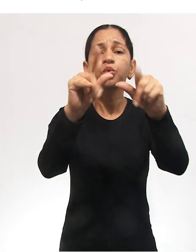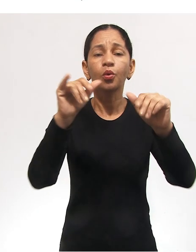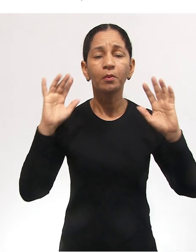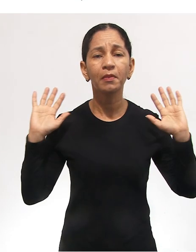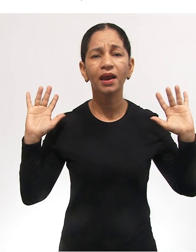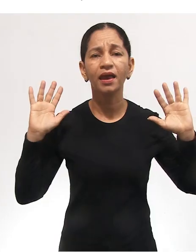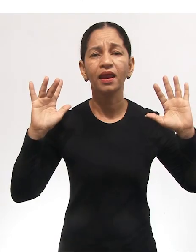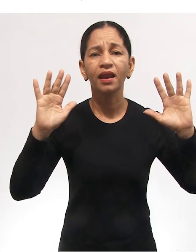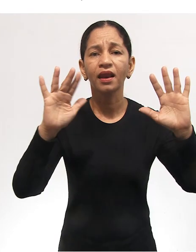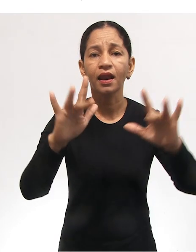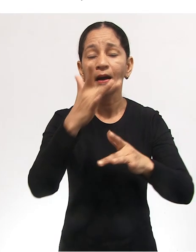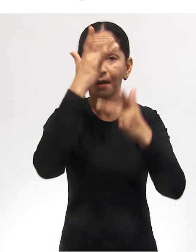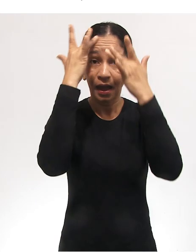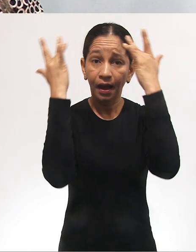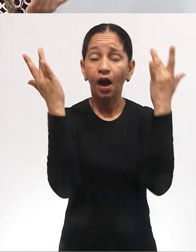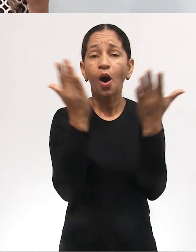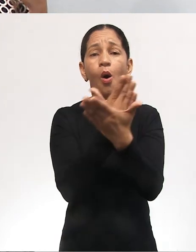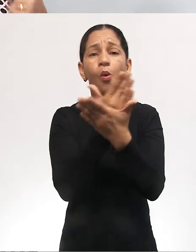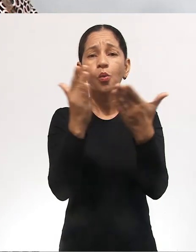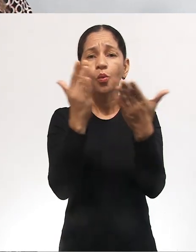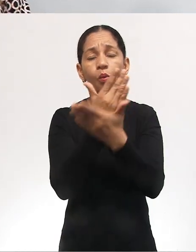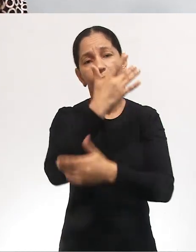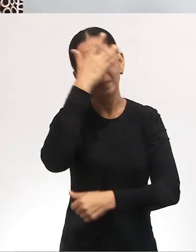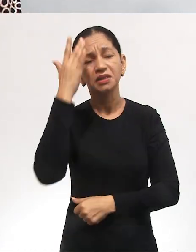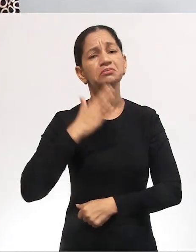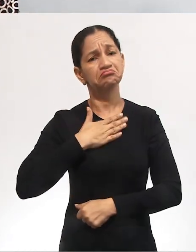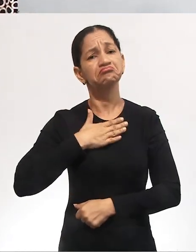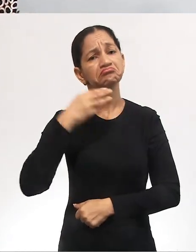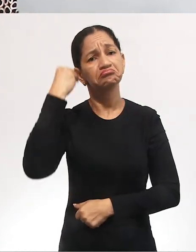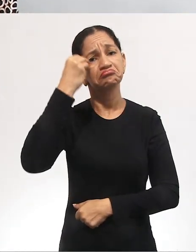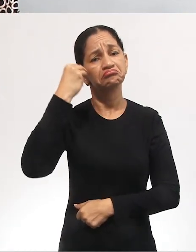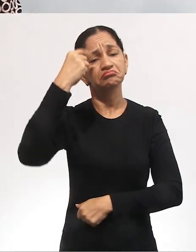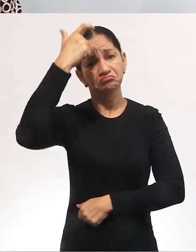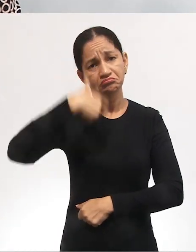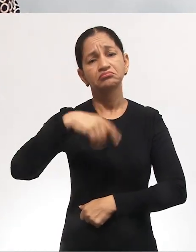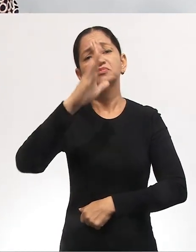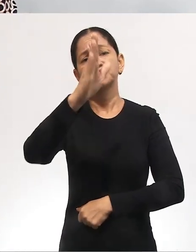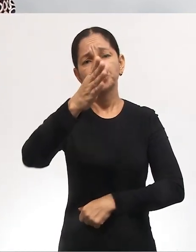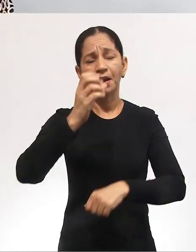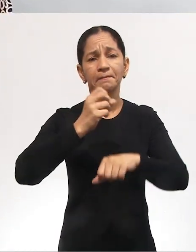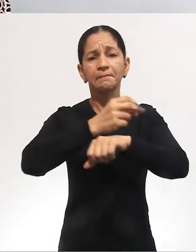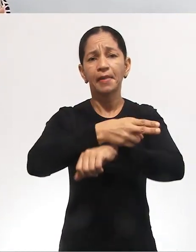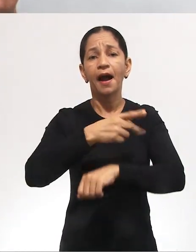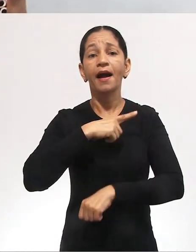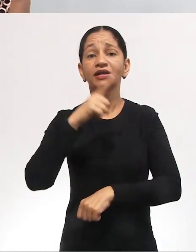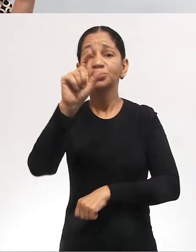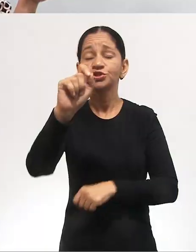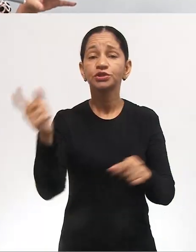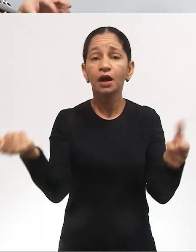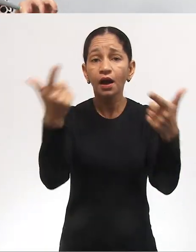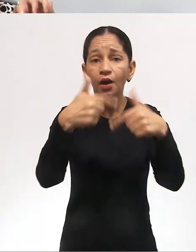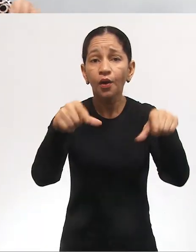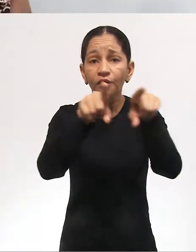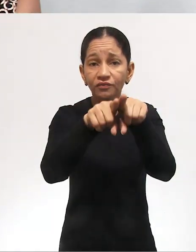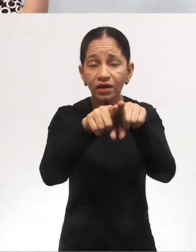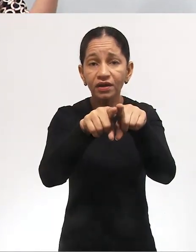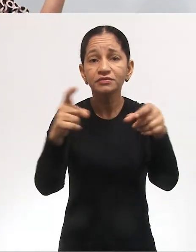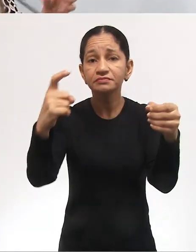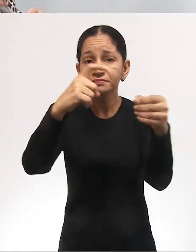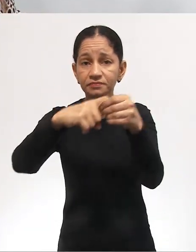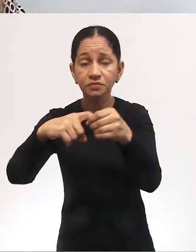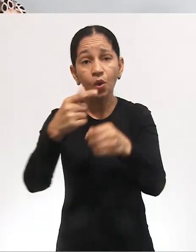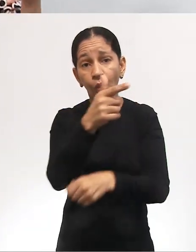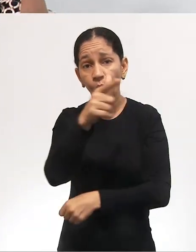estresse. Então, algumas empresas, eu já trabalhei em uma empresa, por exemplo, onde eles tinham um convênio com uma